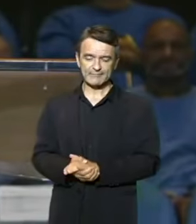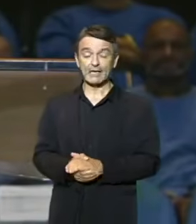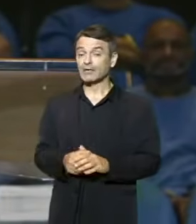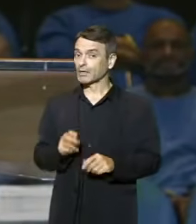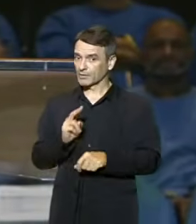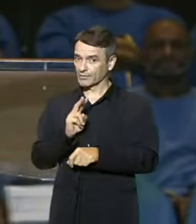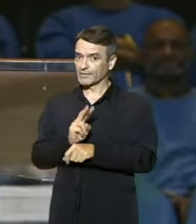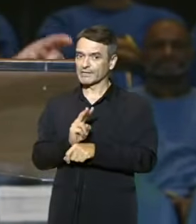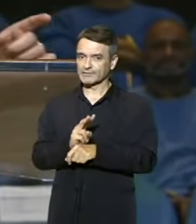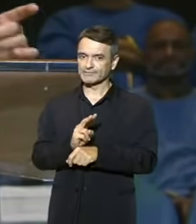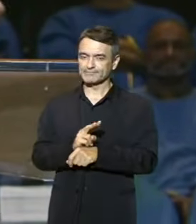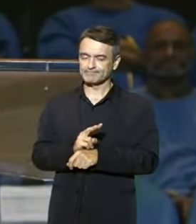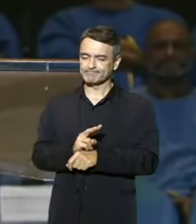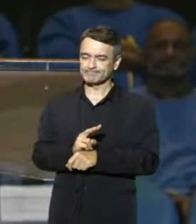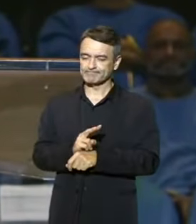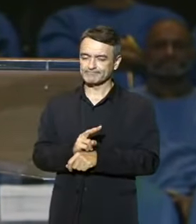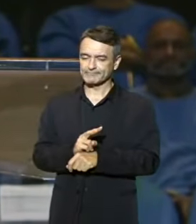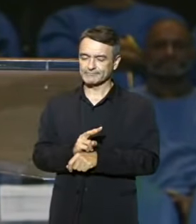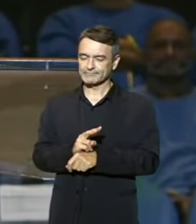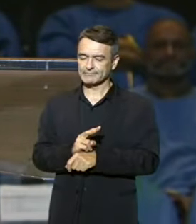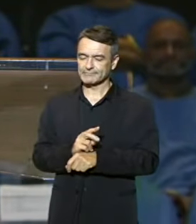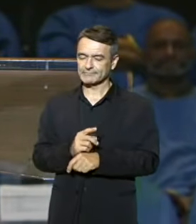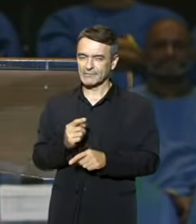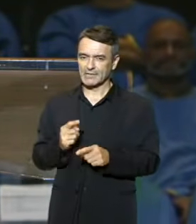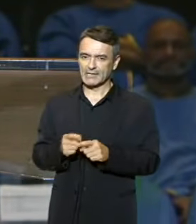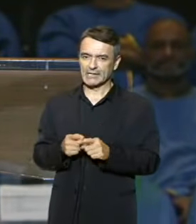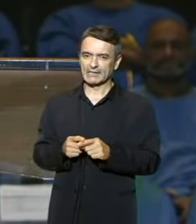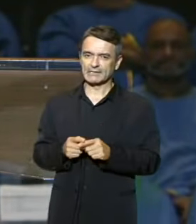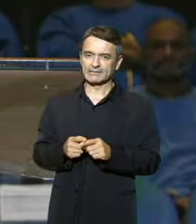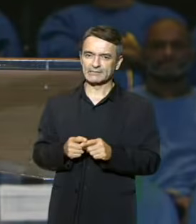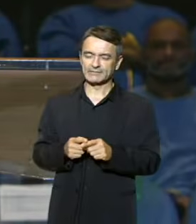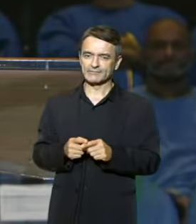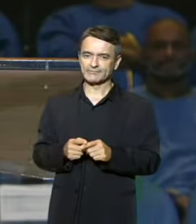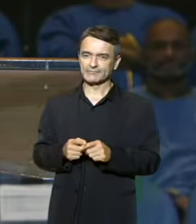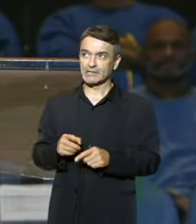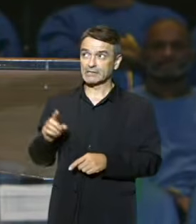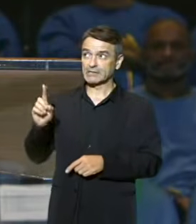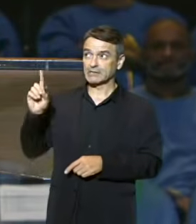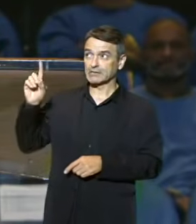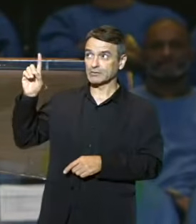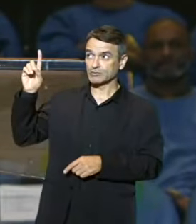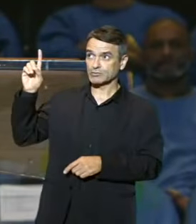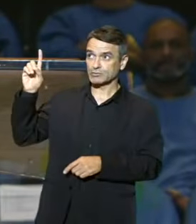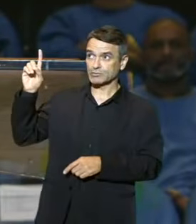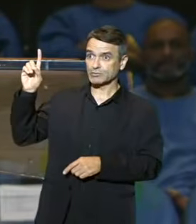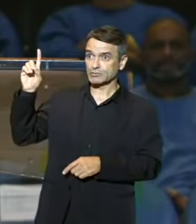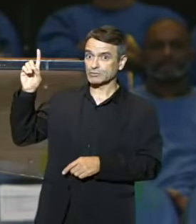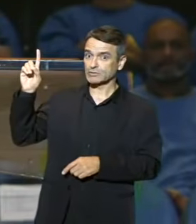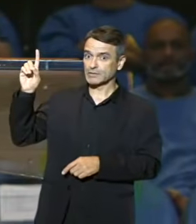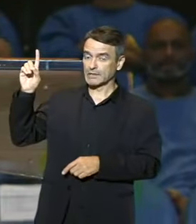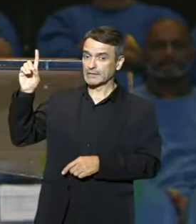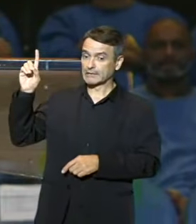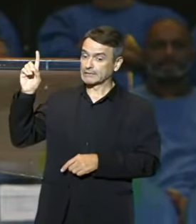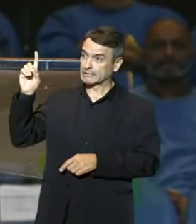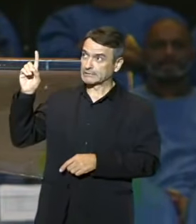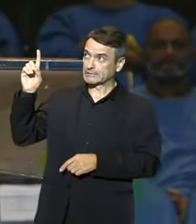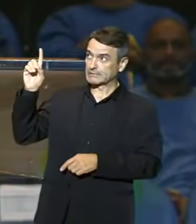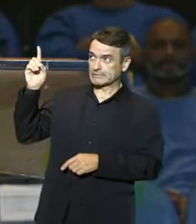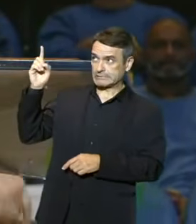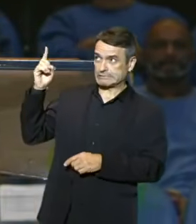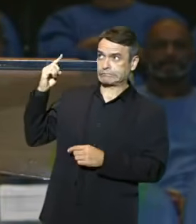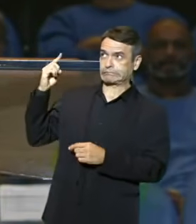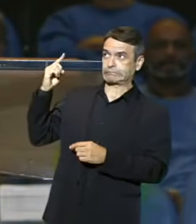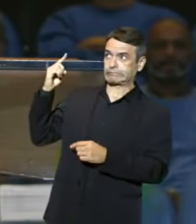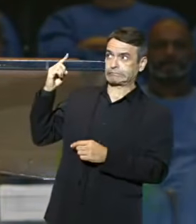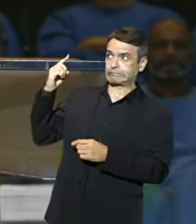Cuidado, para que a mão de Deus não venha tão pesada sobre a tua vida.